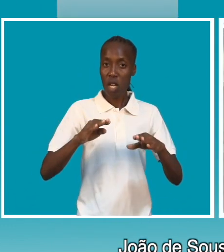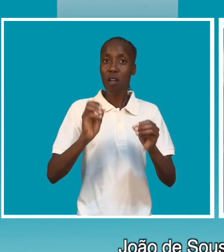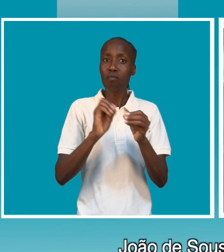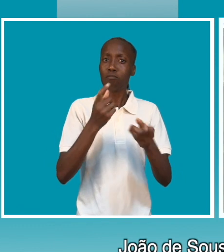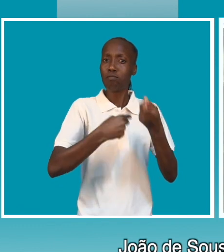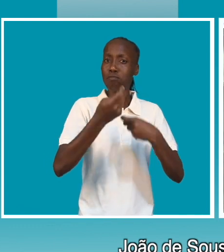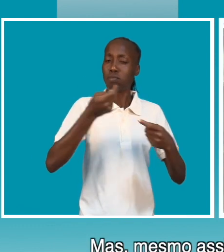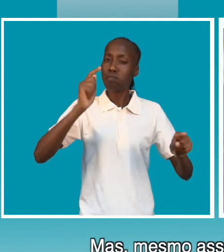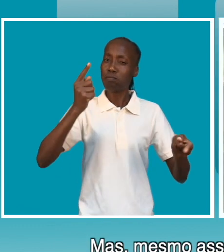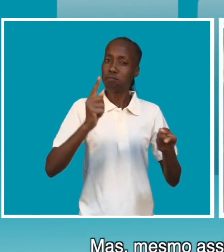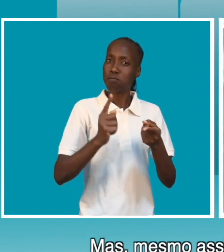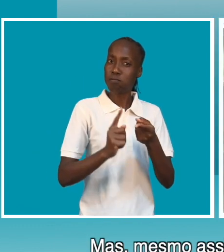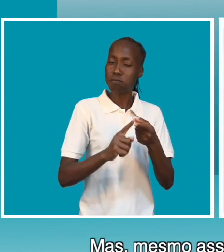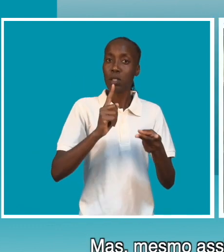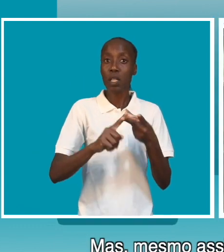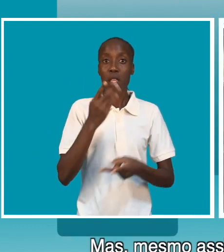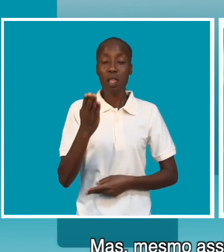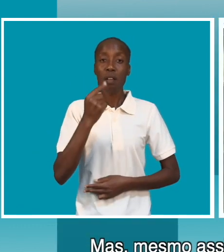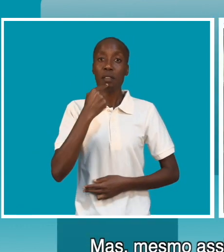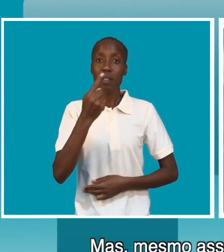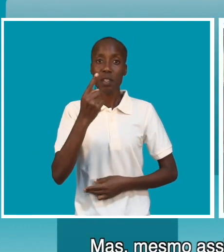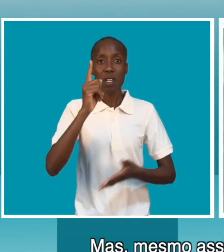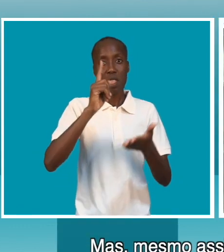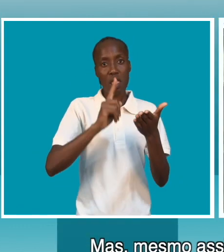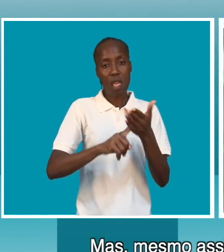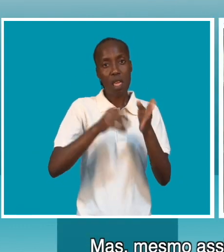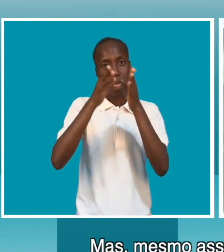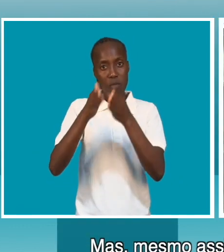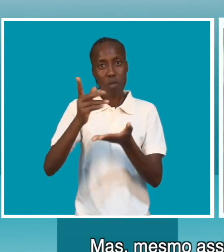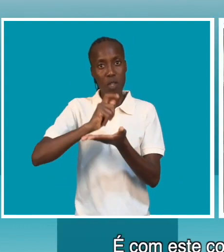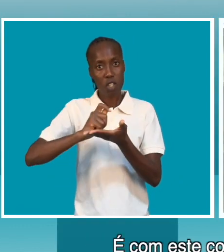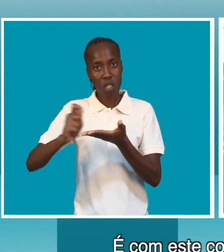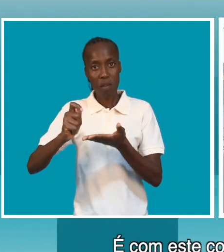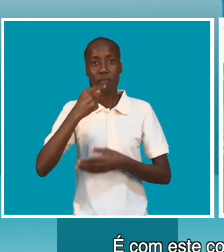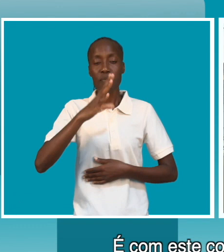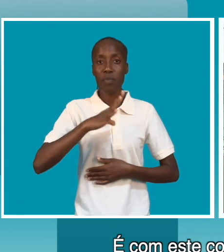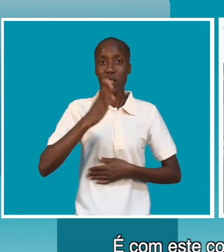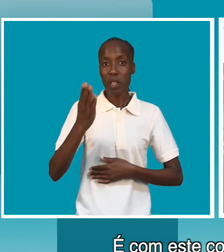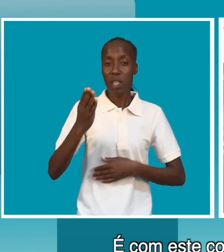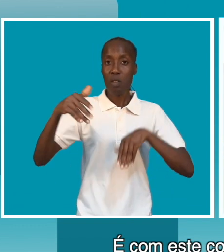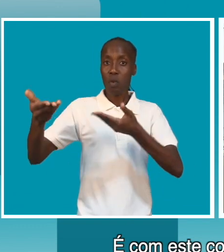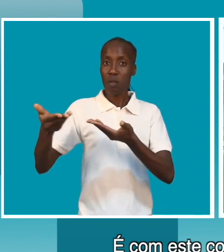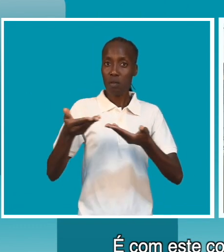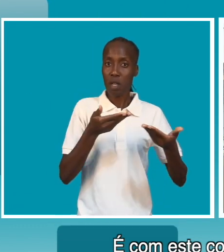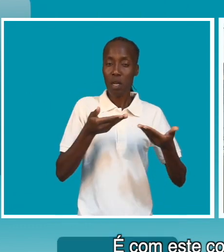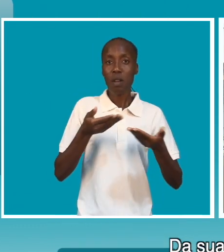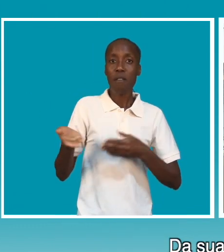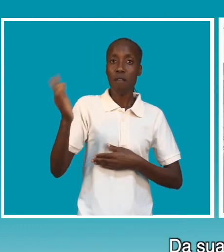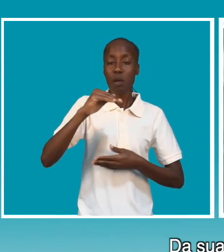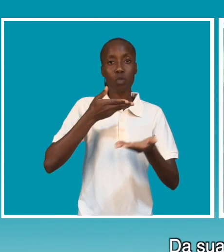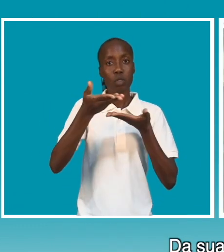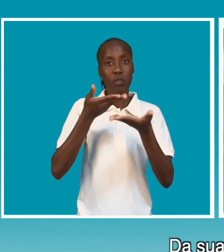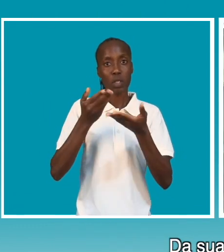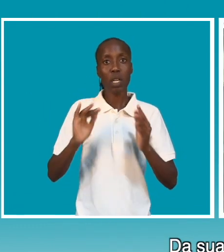na praça e ele se considera como um escritor a comunista de convidados que vamos falar hoje